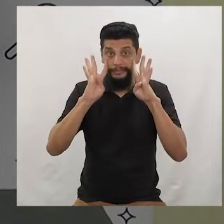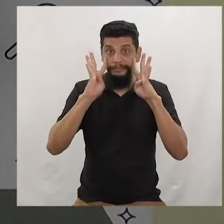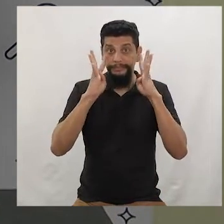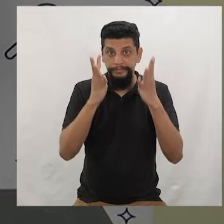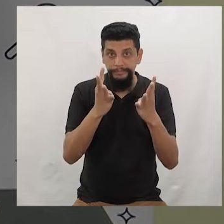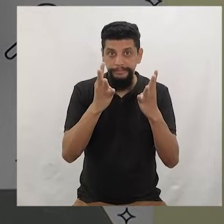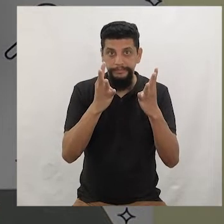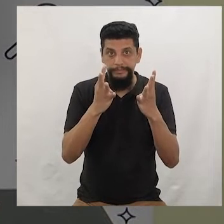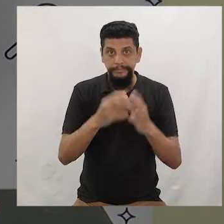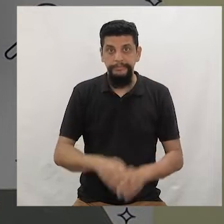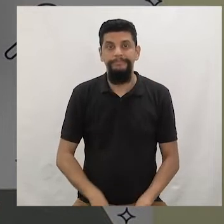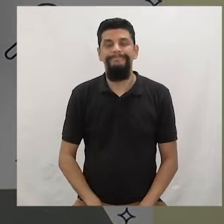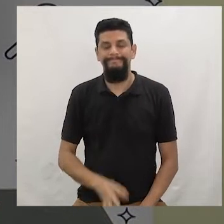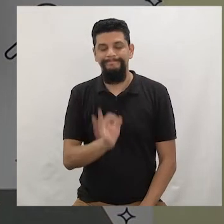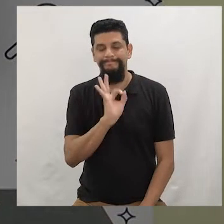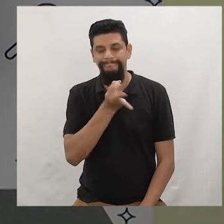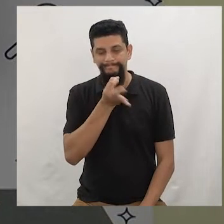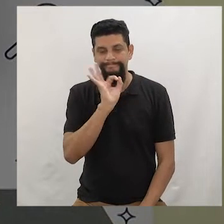Prestem atenção.